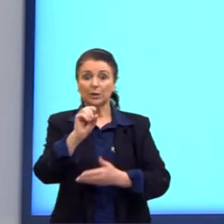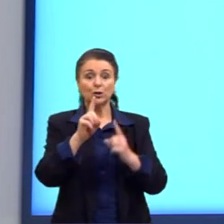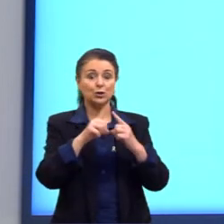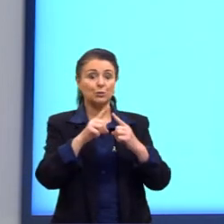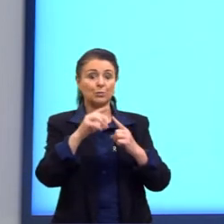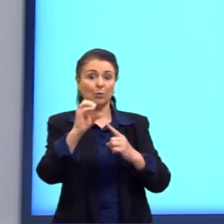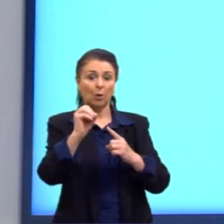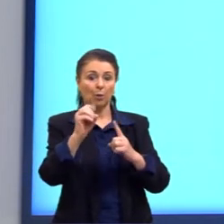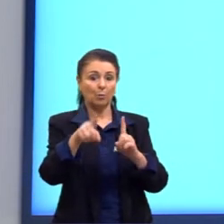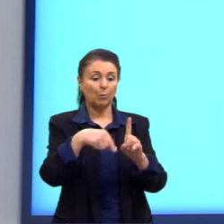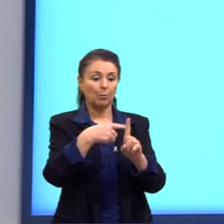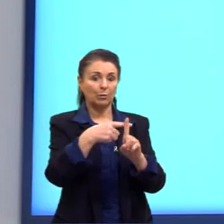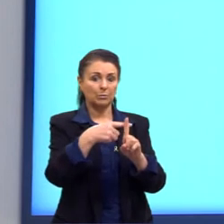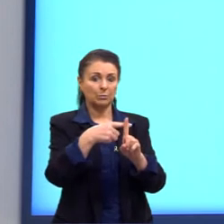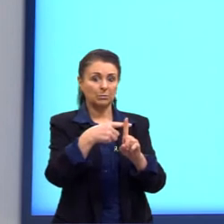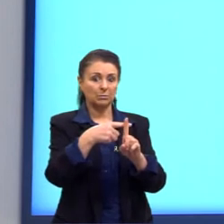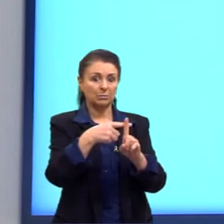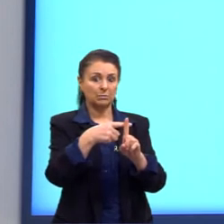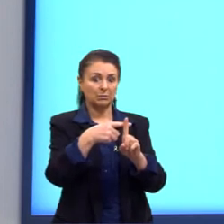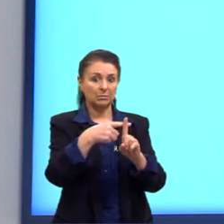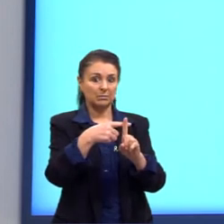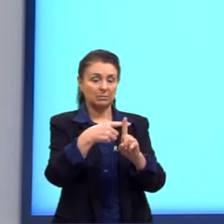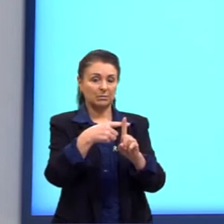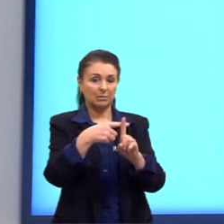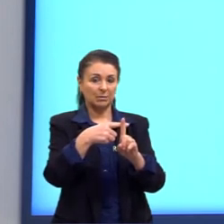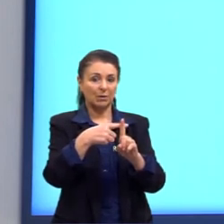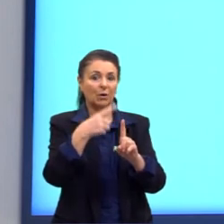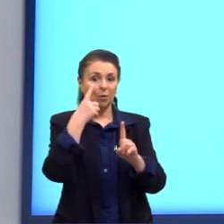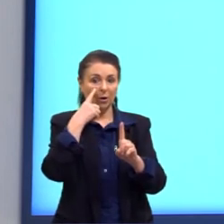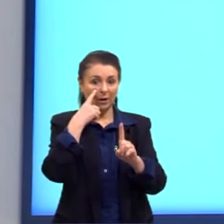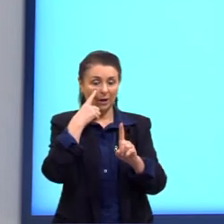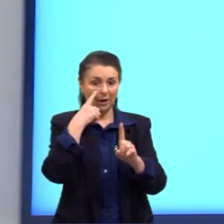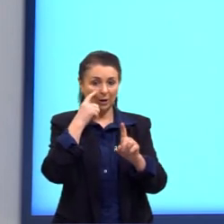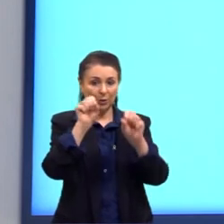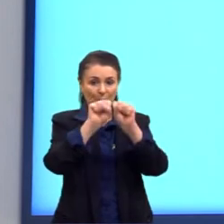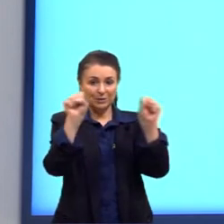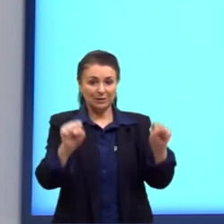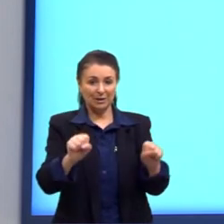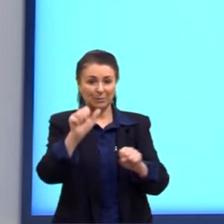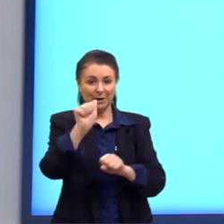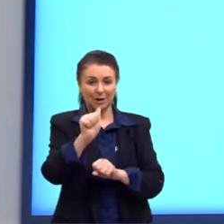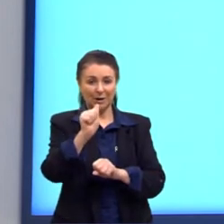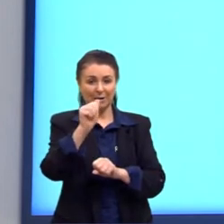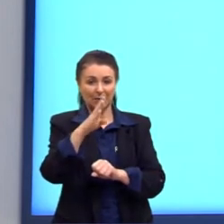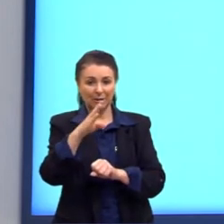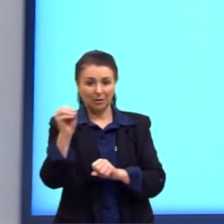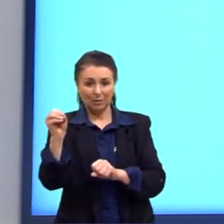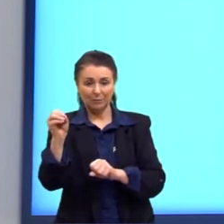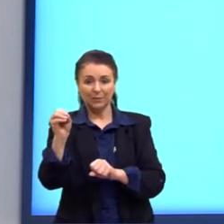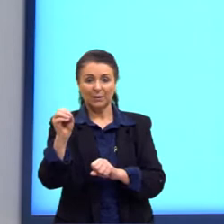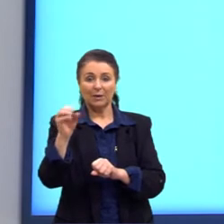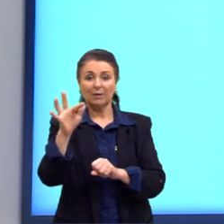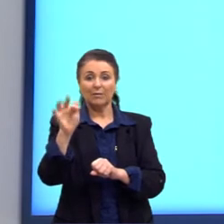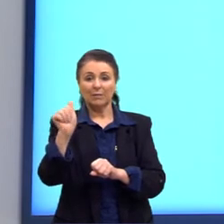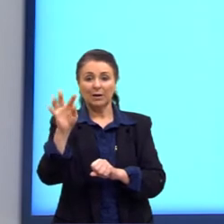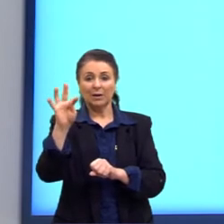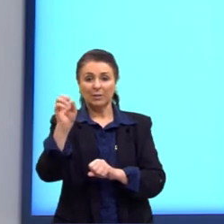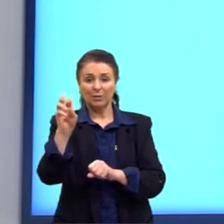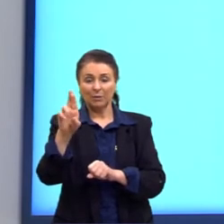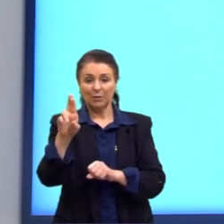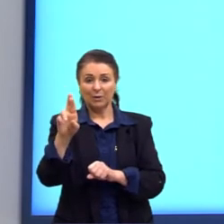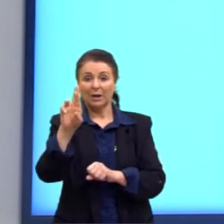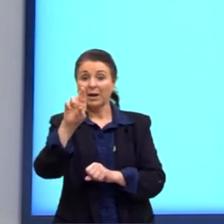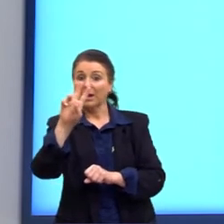positivo aqui nós vemos o sistema ABO que é o a que é o o fator Rh positivo